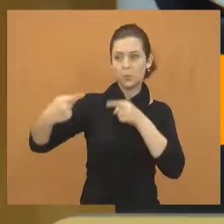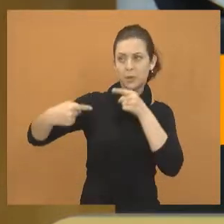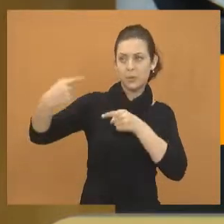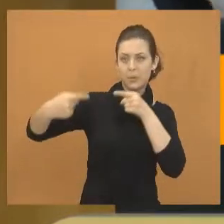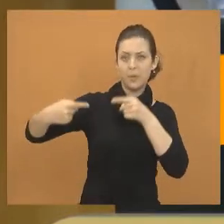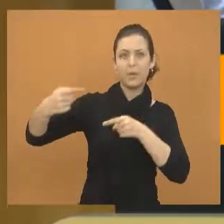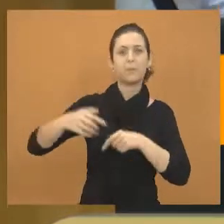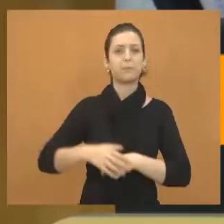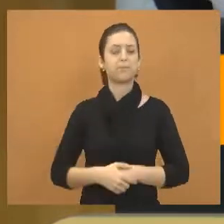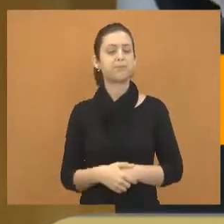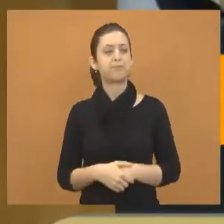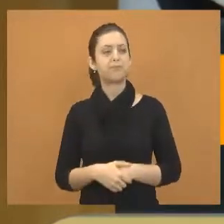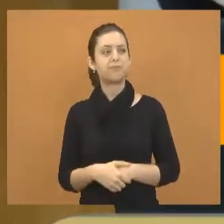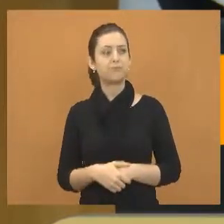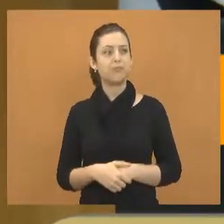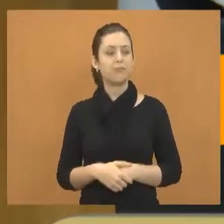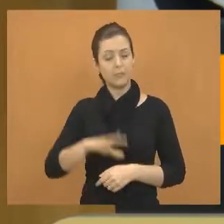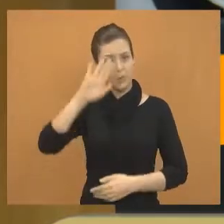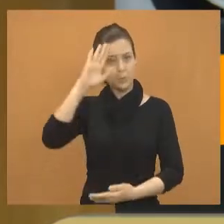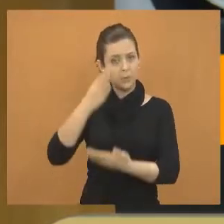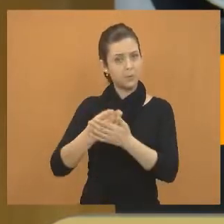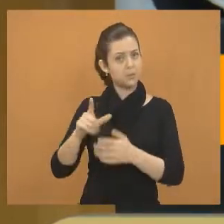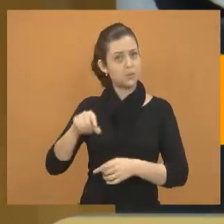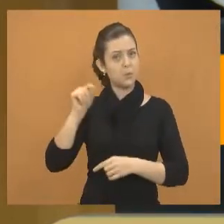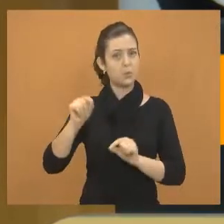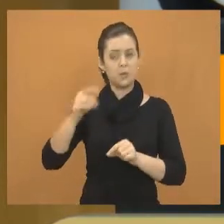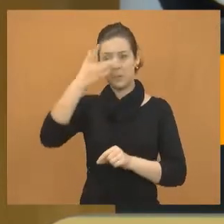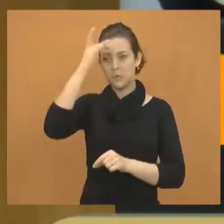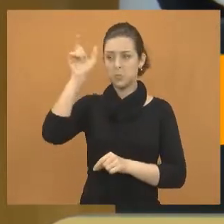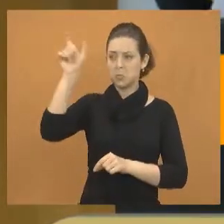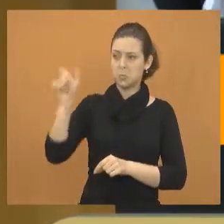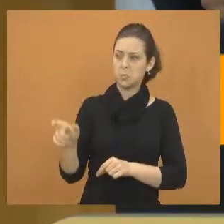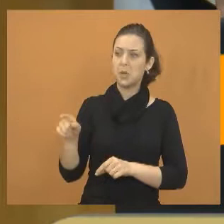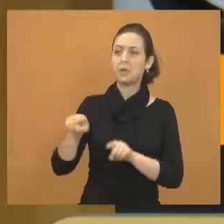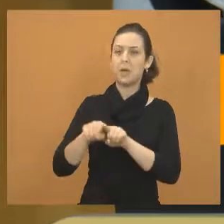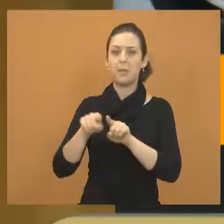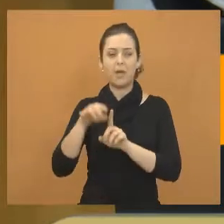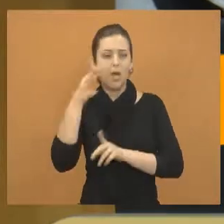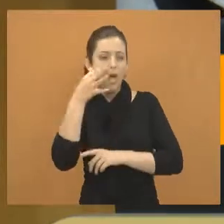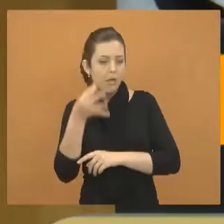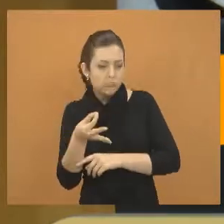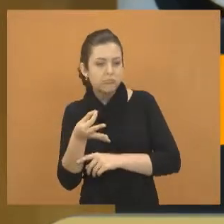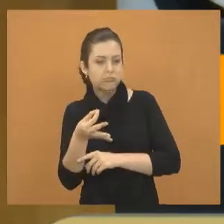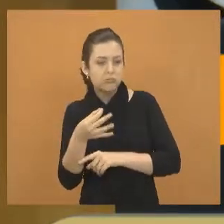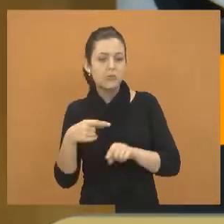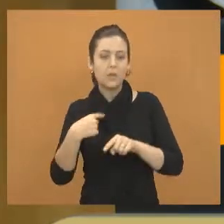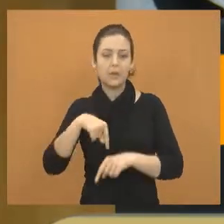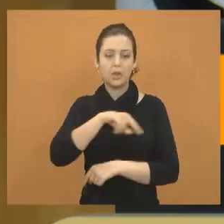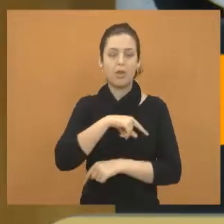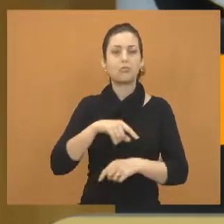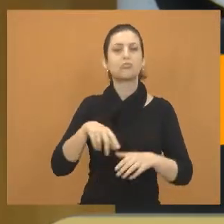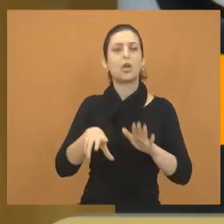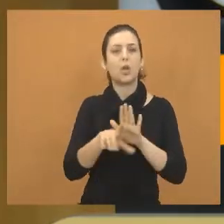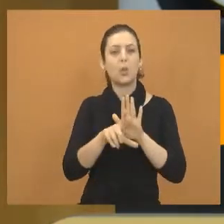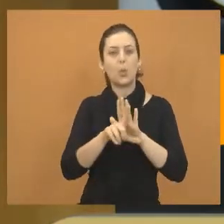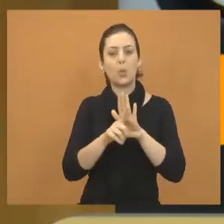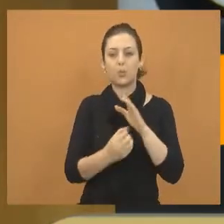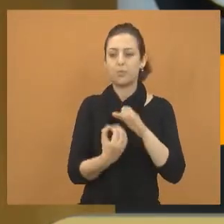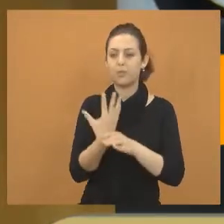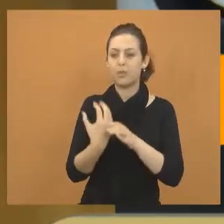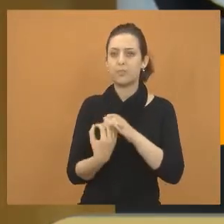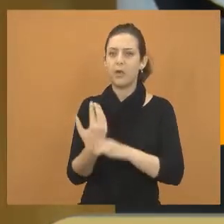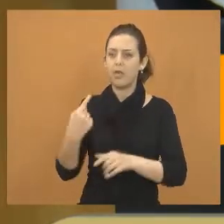prefeito, e eu quero acreditar que é uma pessoa que também ouve bastante o Poder Legislativo, para que a gente